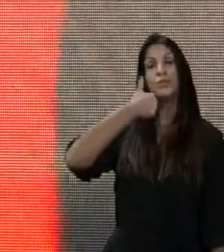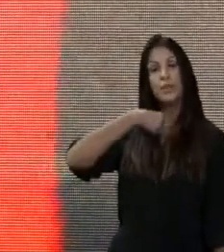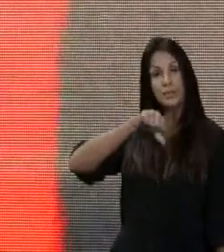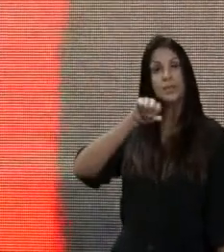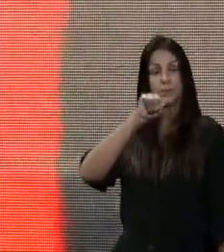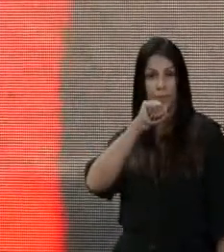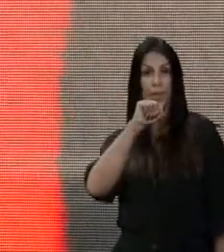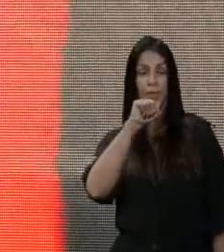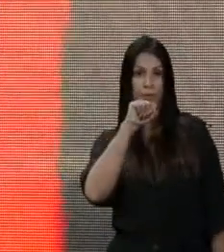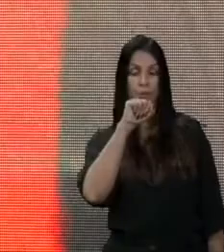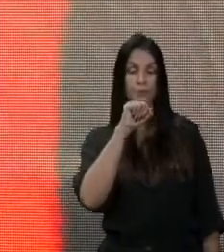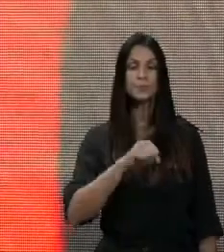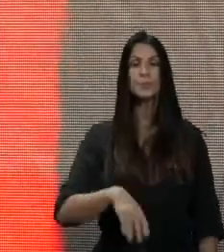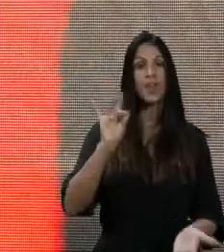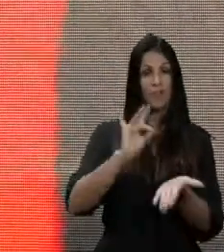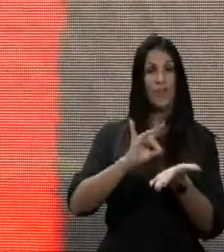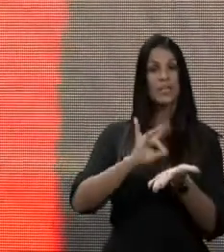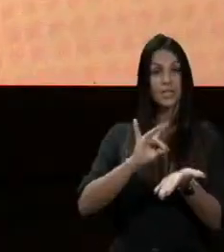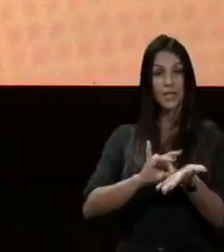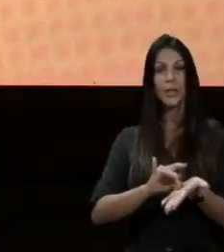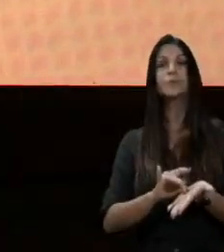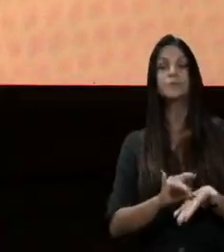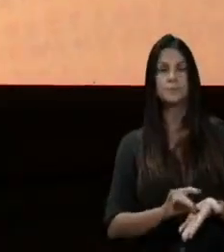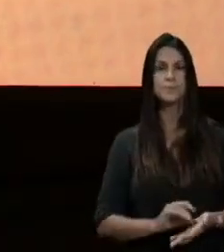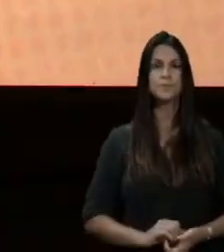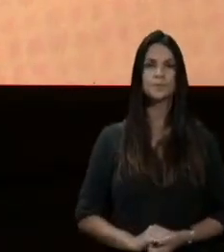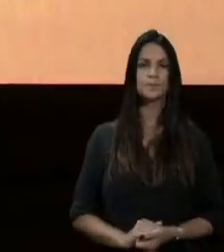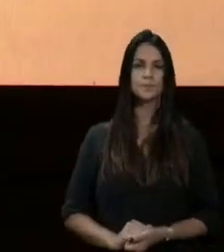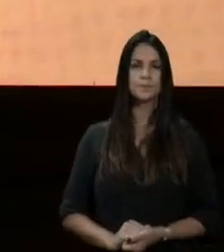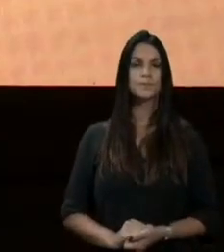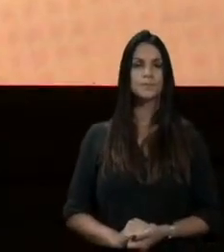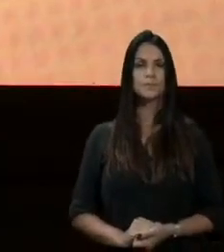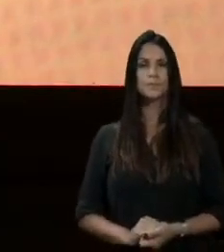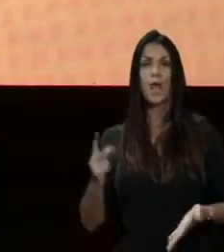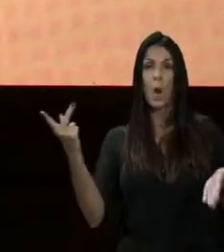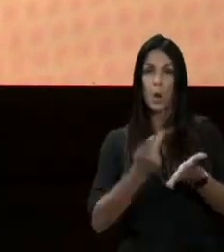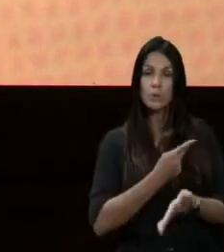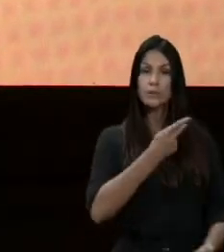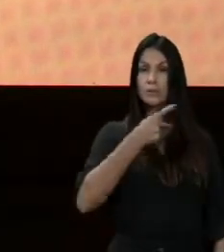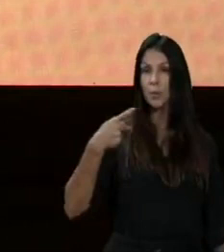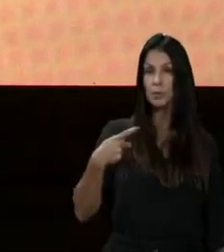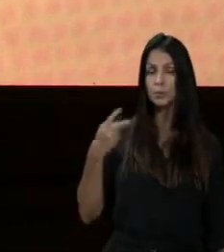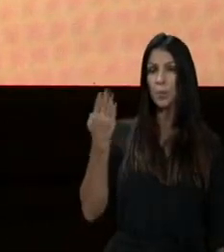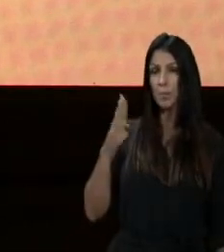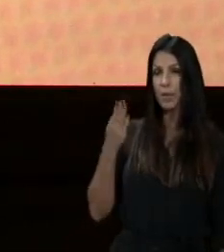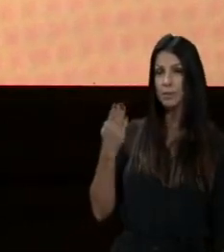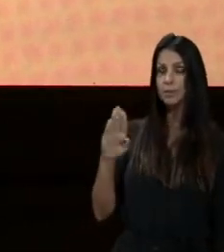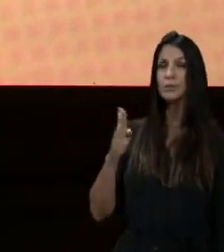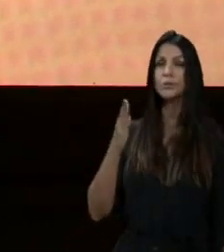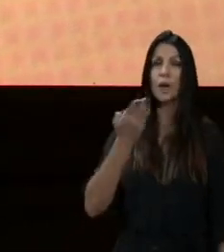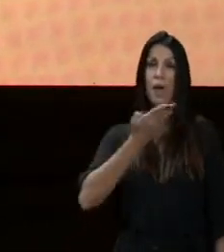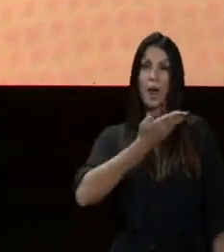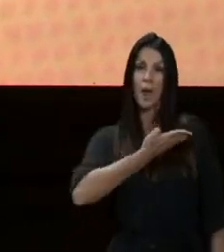caso real que aconteceu essa semana agora infelizmente como pastor batista um pastor amigo meu